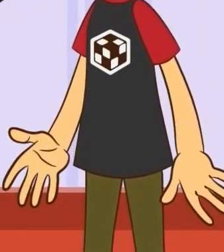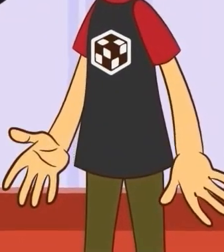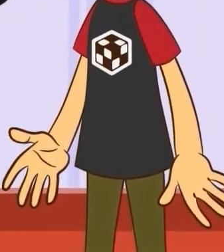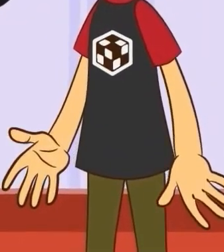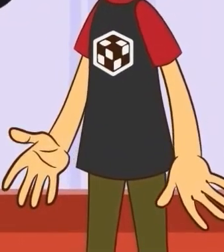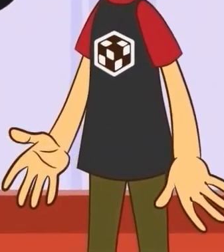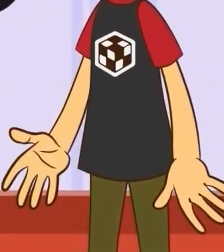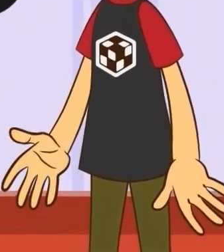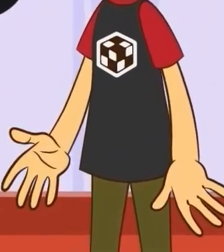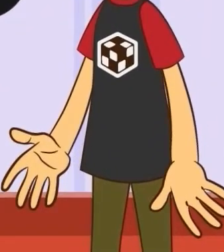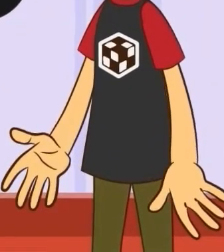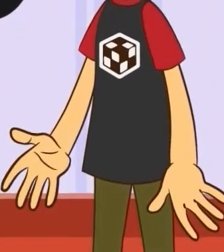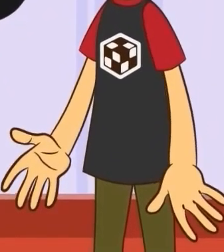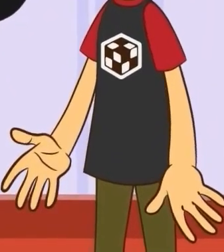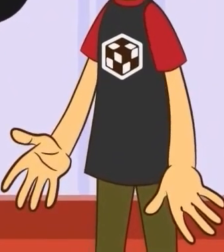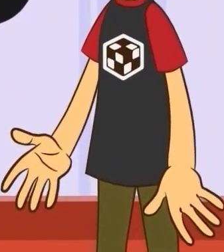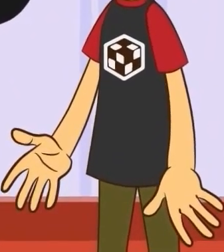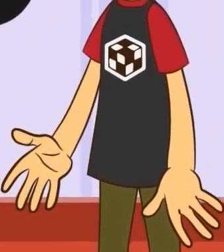They.